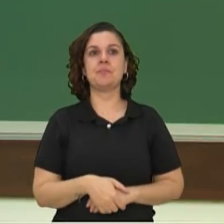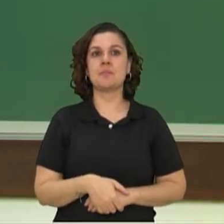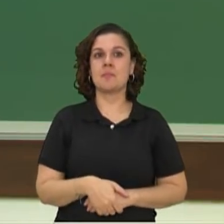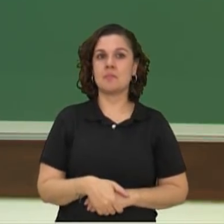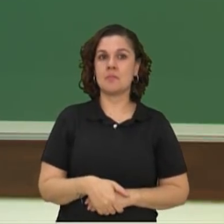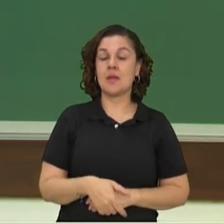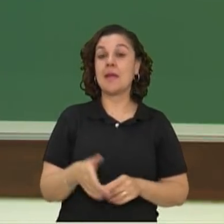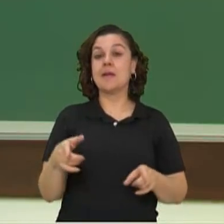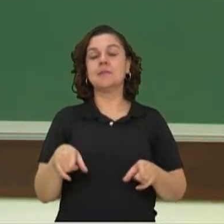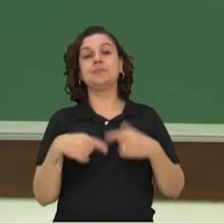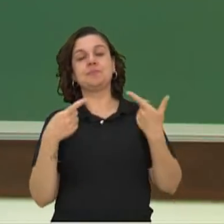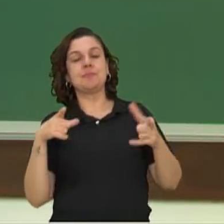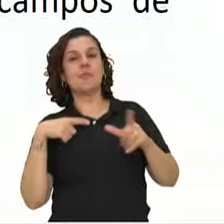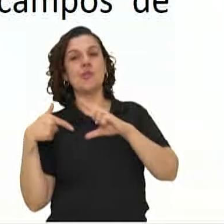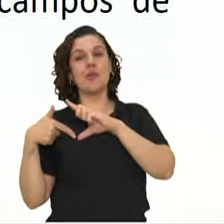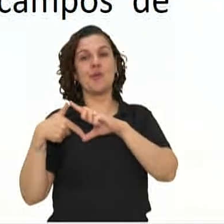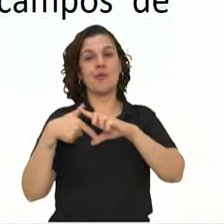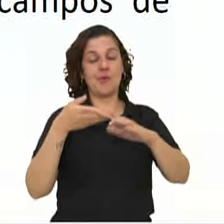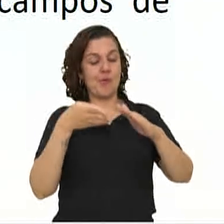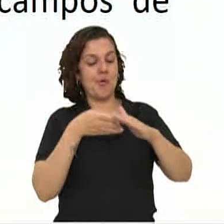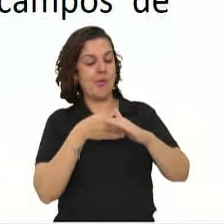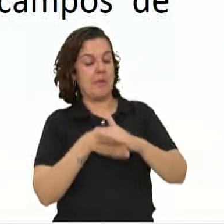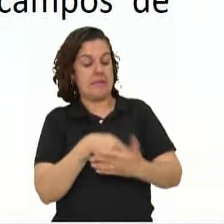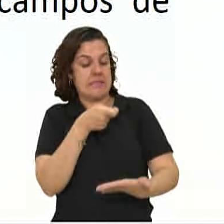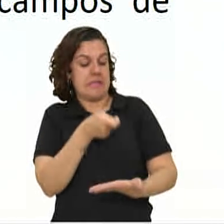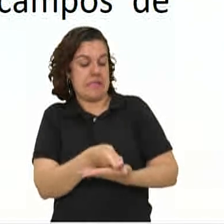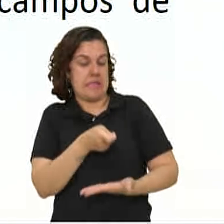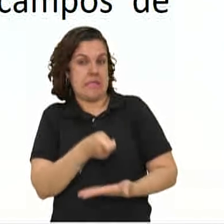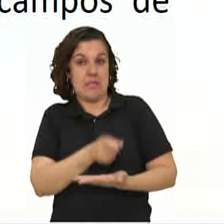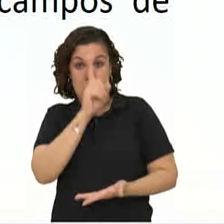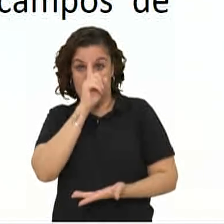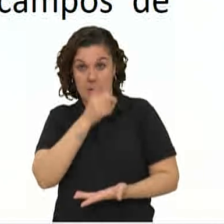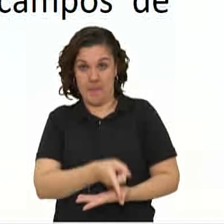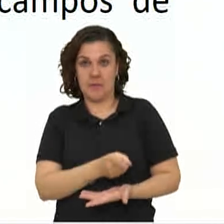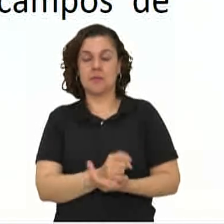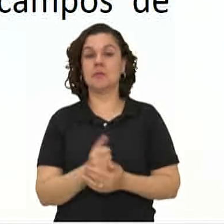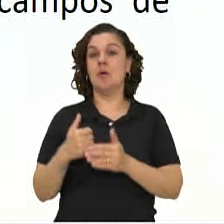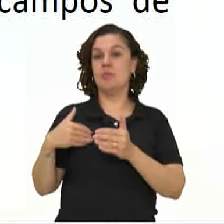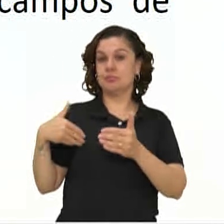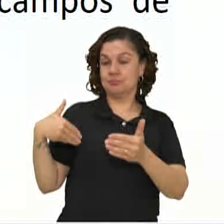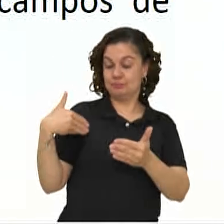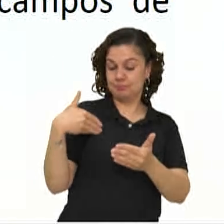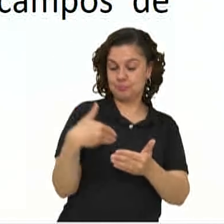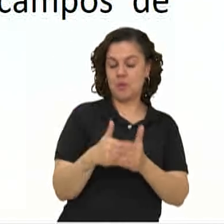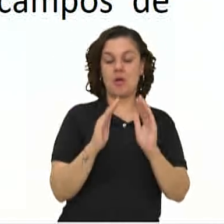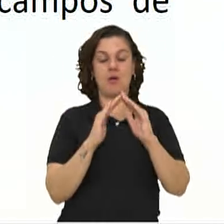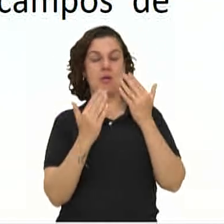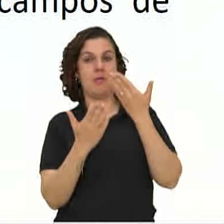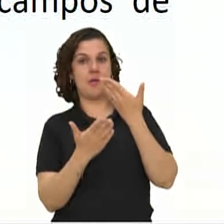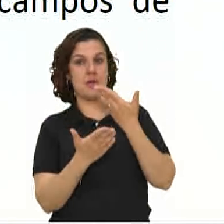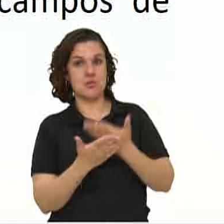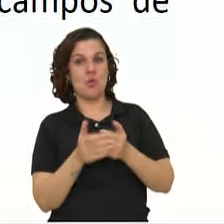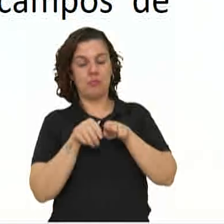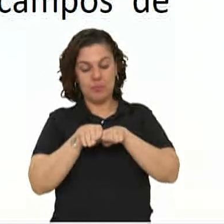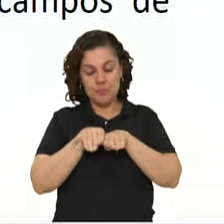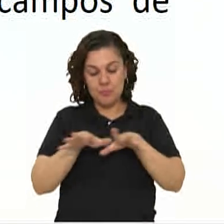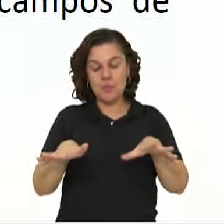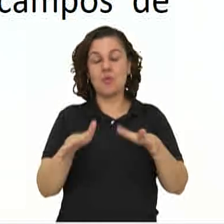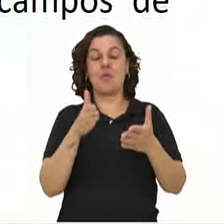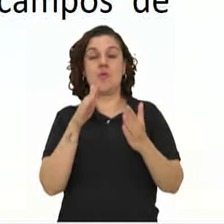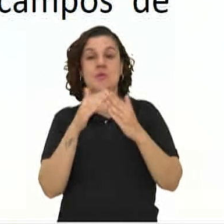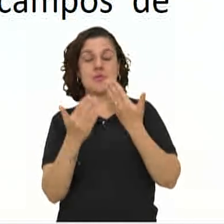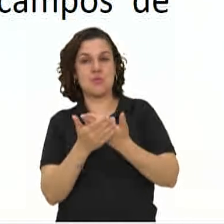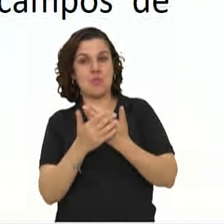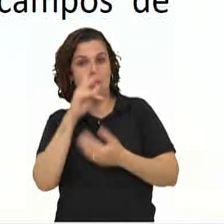E internatos. E tinham rotinas rígidas e disciplinadoras. Com o tempo, esses colégios passaram a constituir os campos de estudo